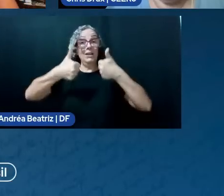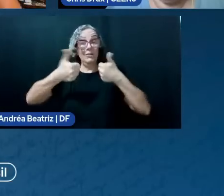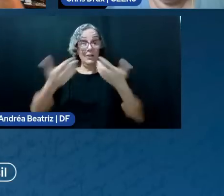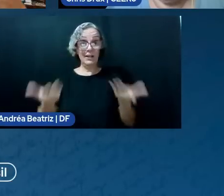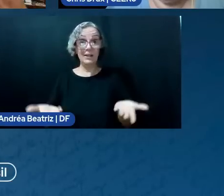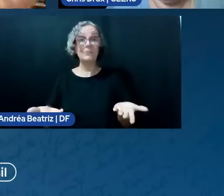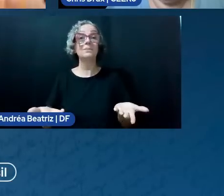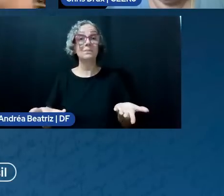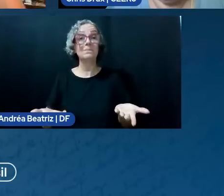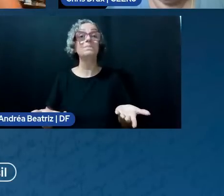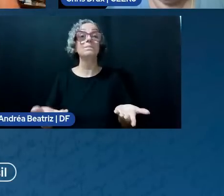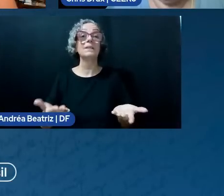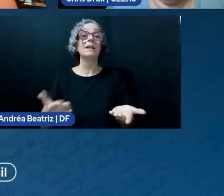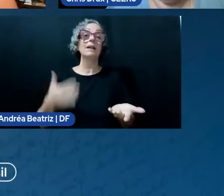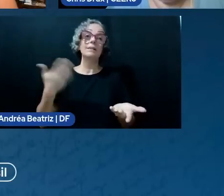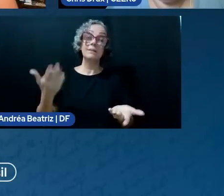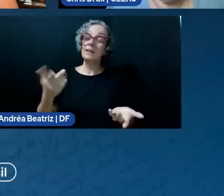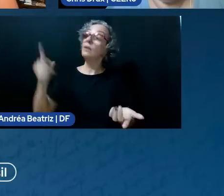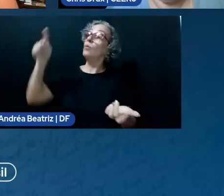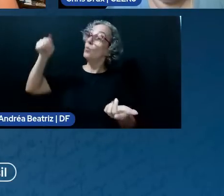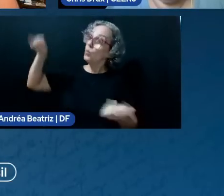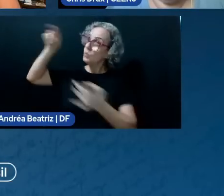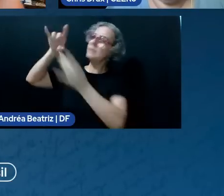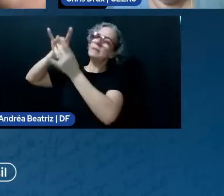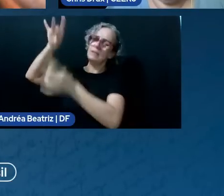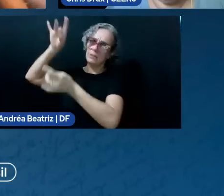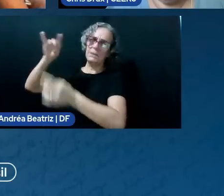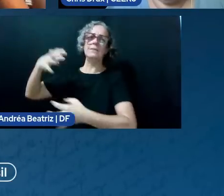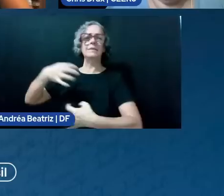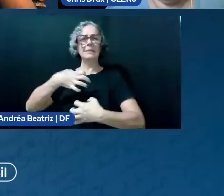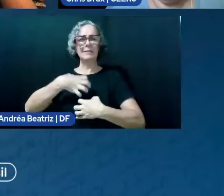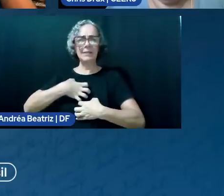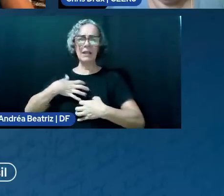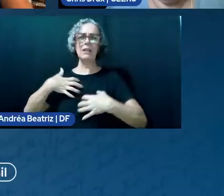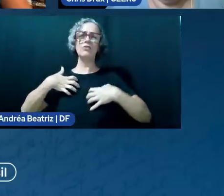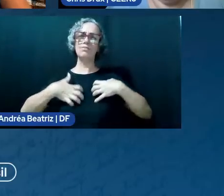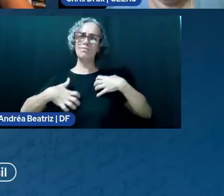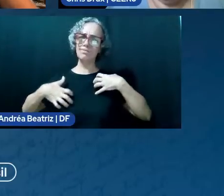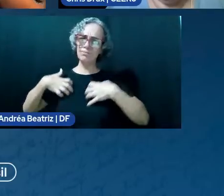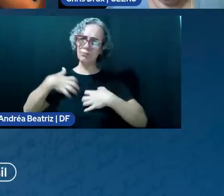se afligem com os nossos males, mas